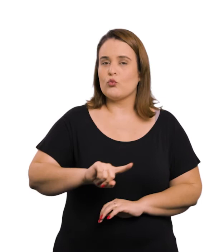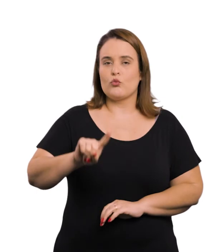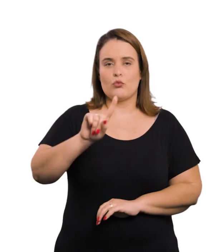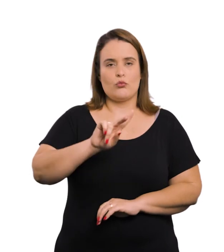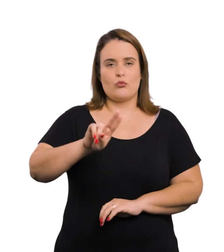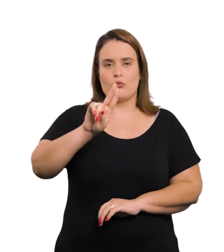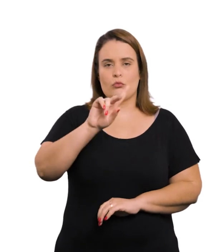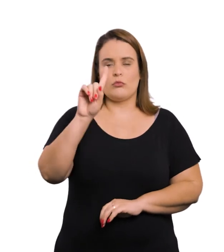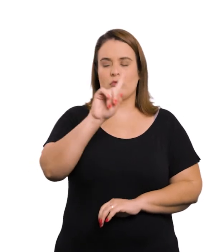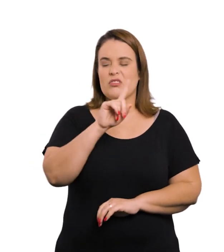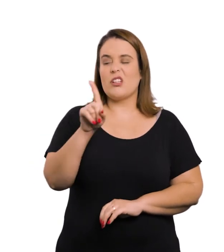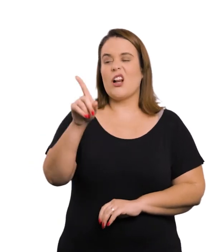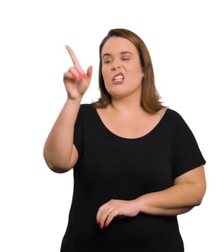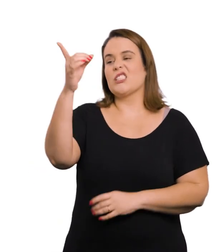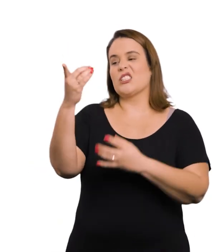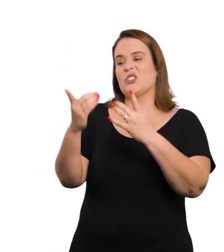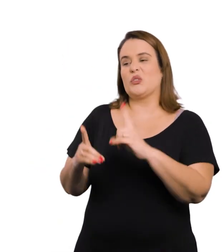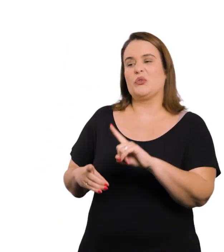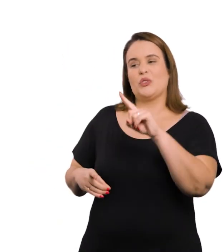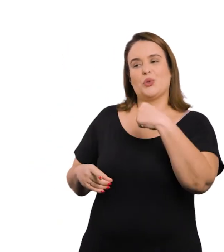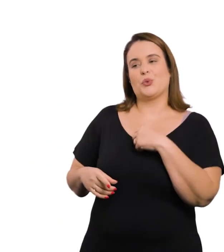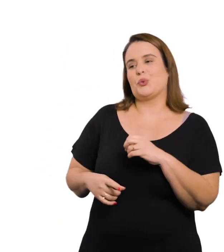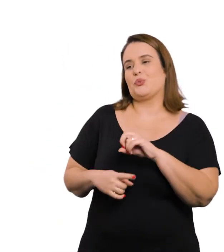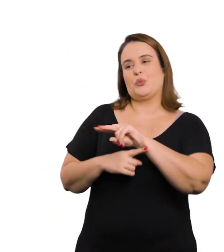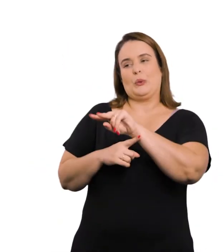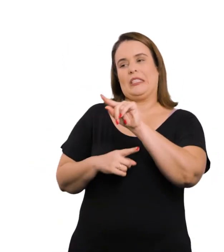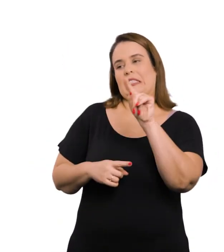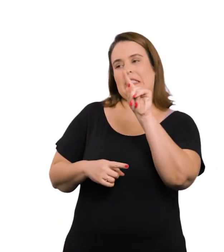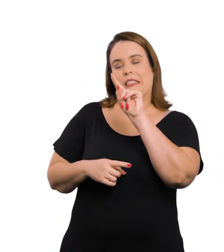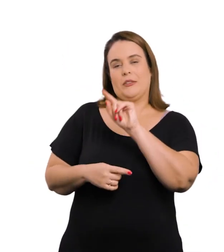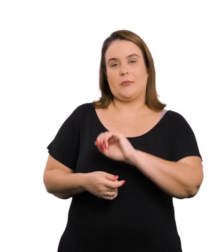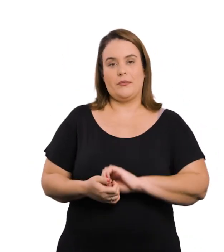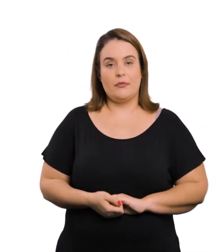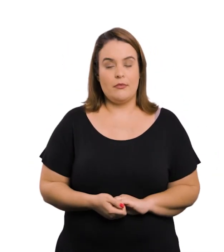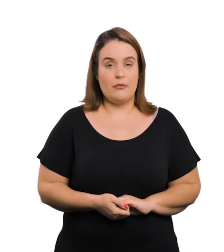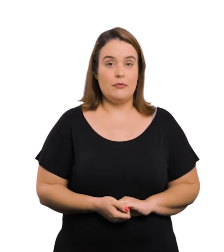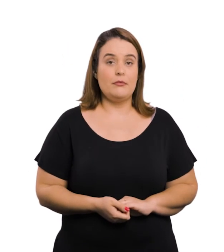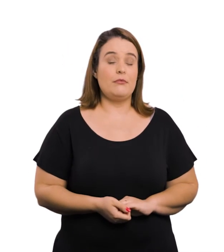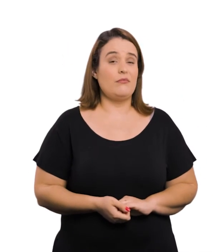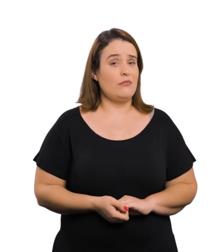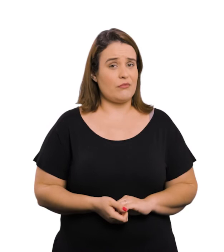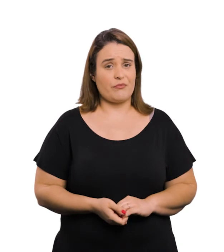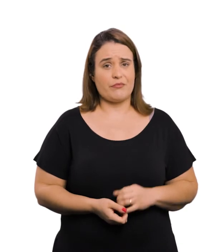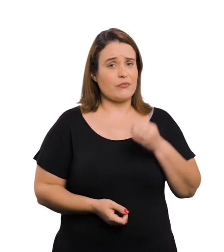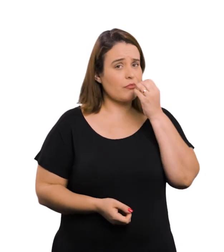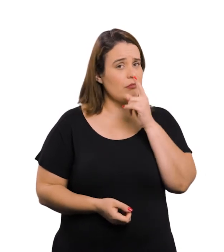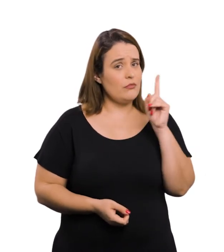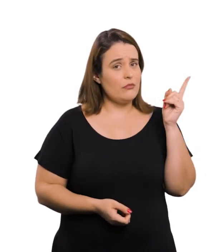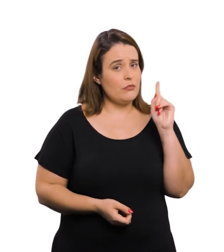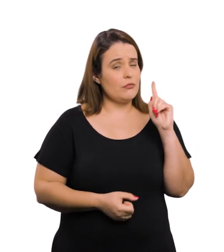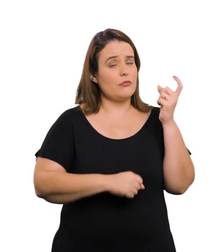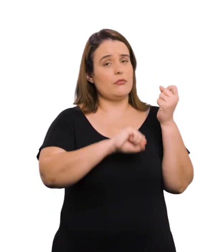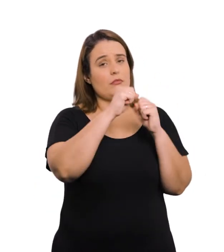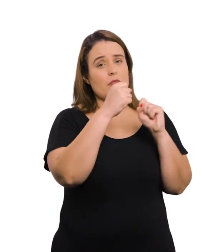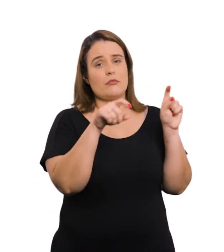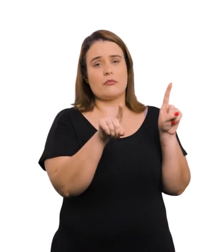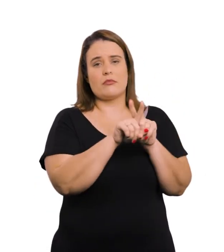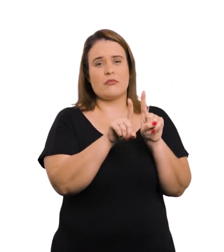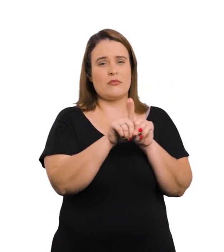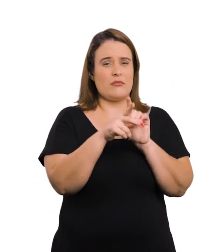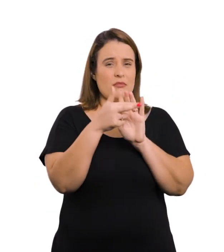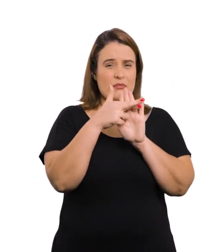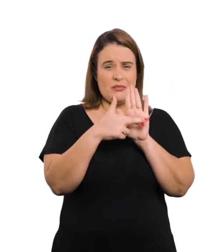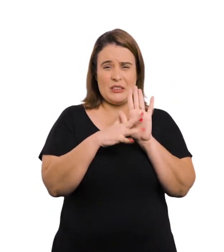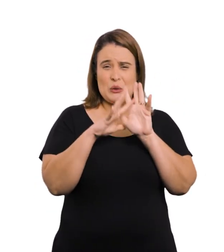utilize a deficiência como uma justificativa para a não contratação. Além de não ser positivo para a empresa, é